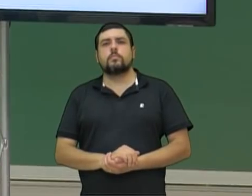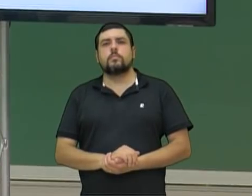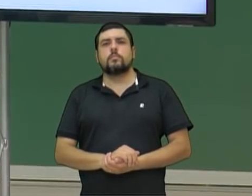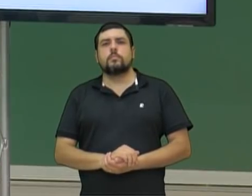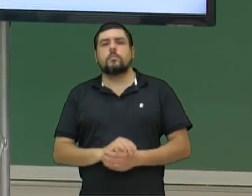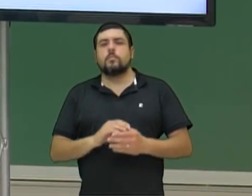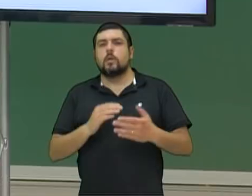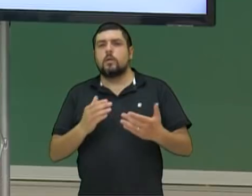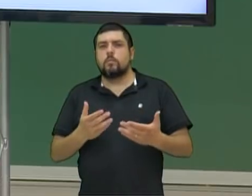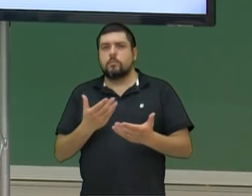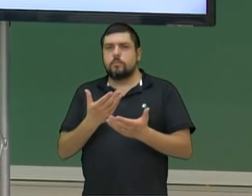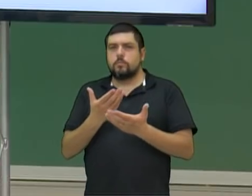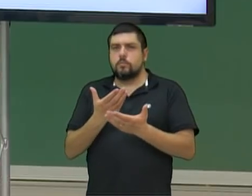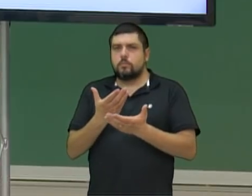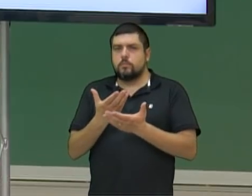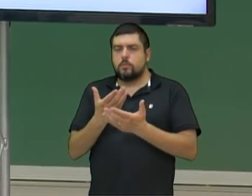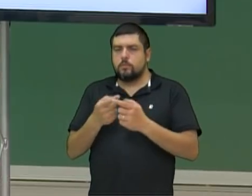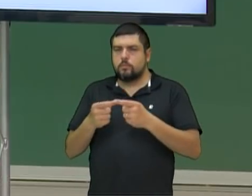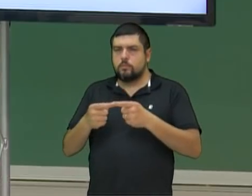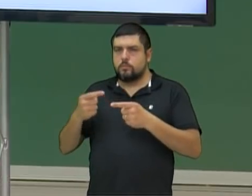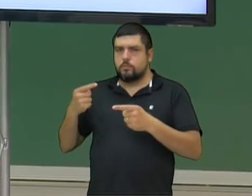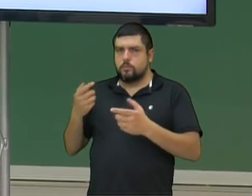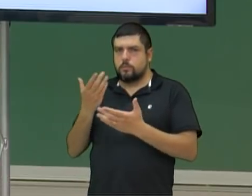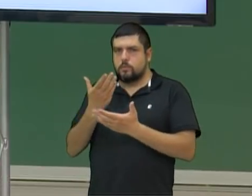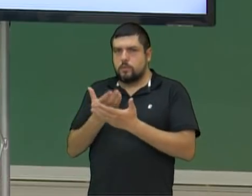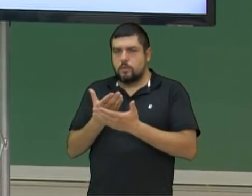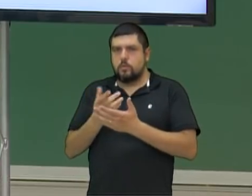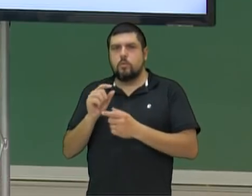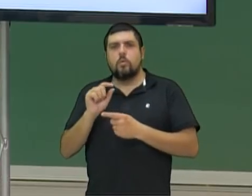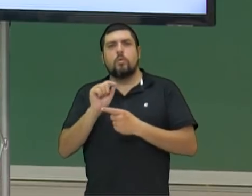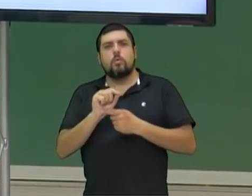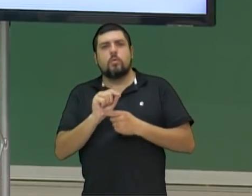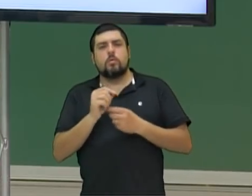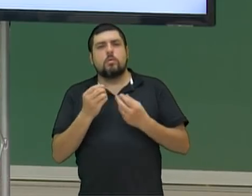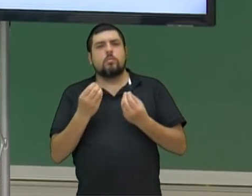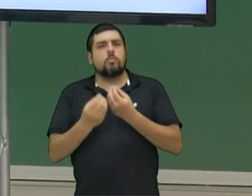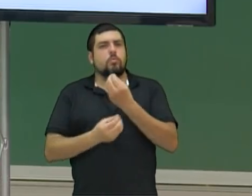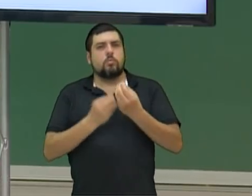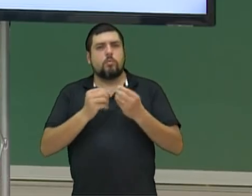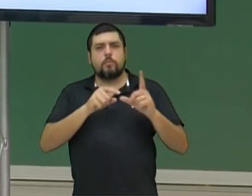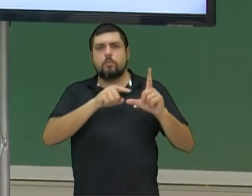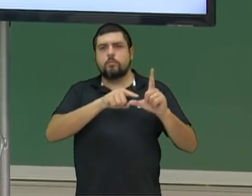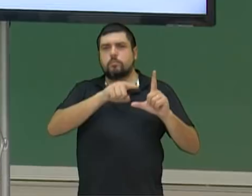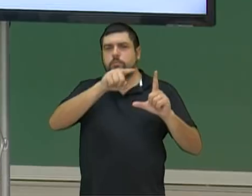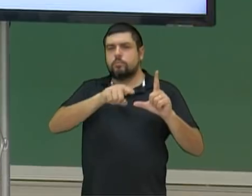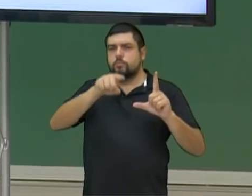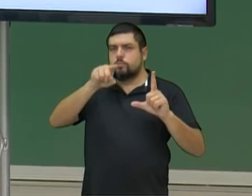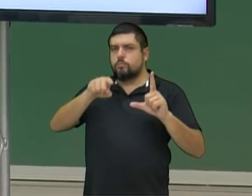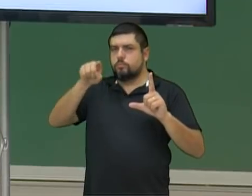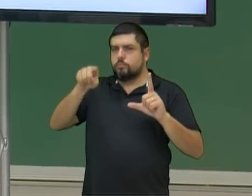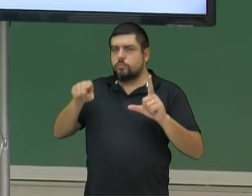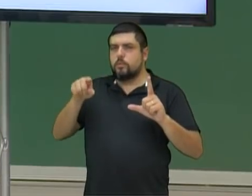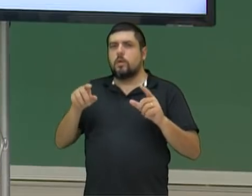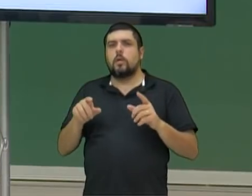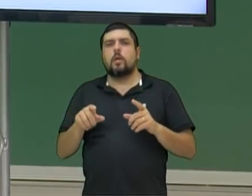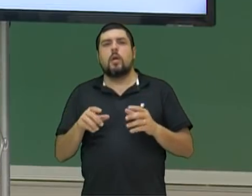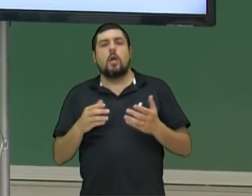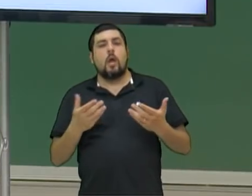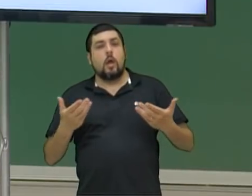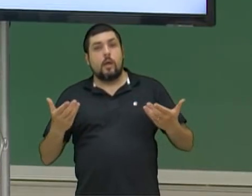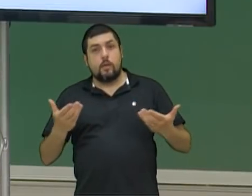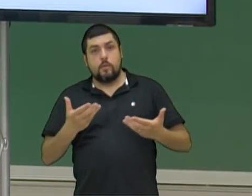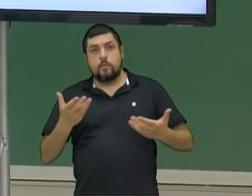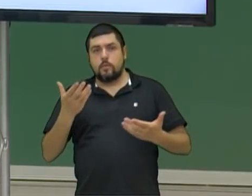na aula anterior. Nós falamos de probabilidade e estatística, trabalhamos lá alguns gráficos, tabelas, tá bom? E nesta aula nós